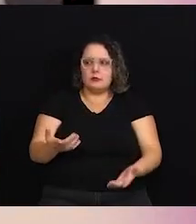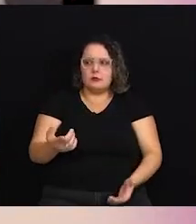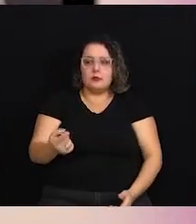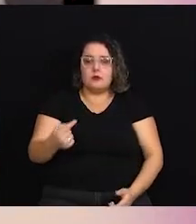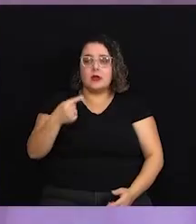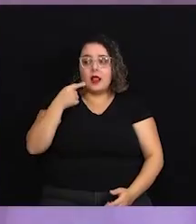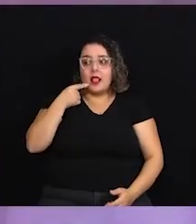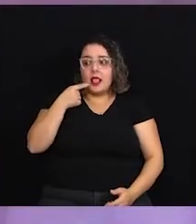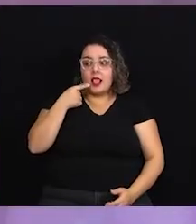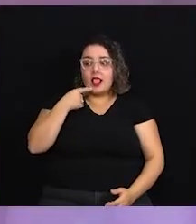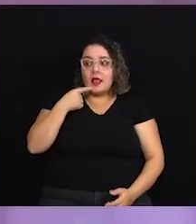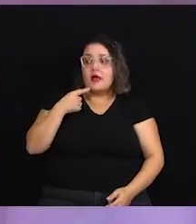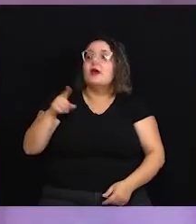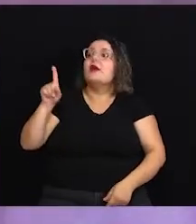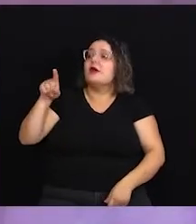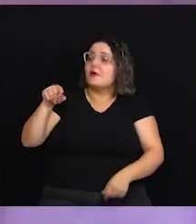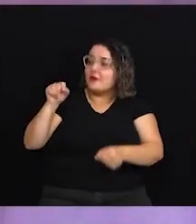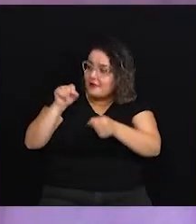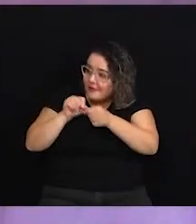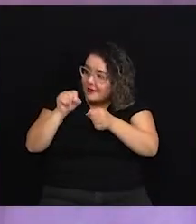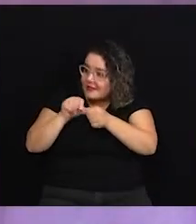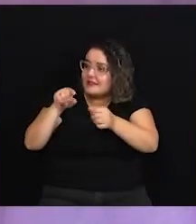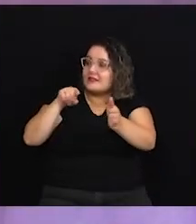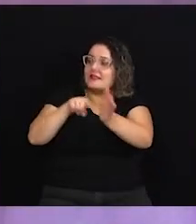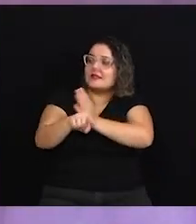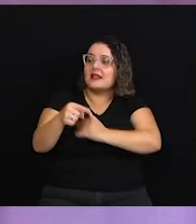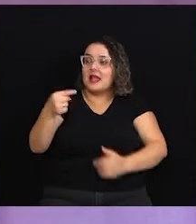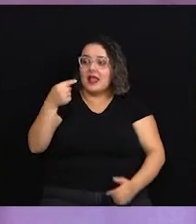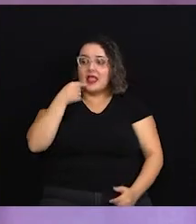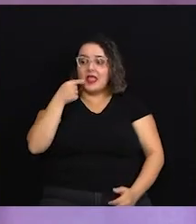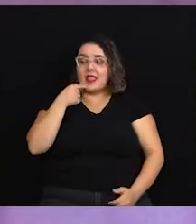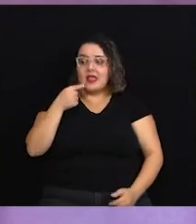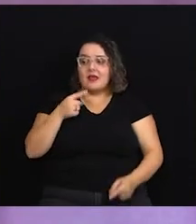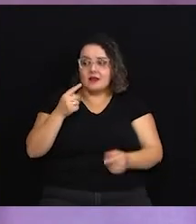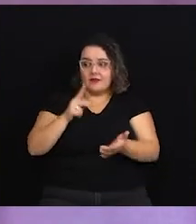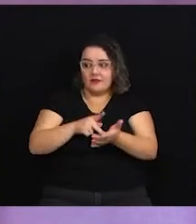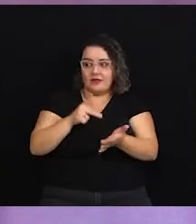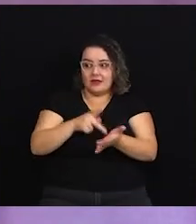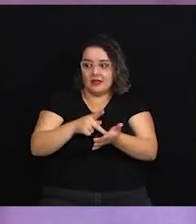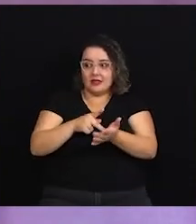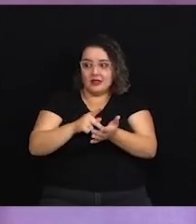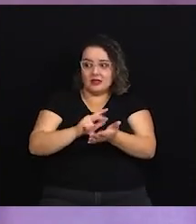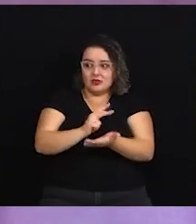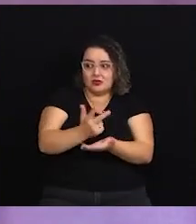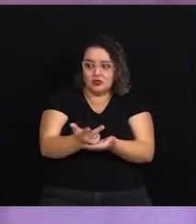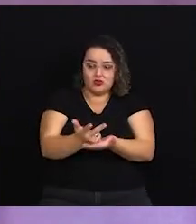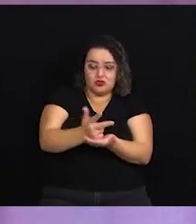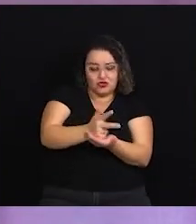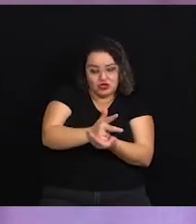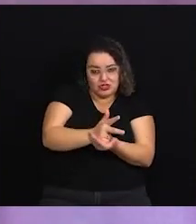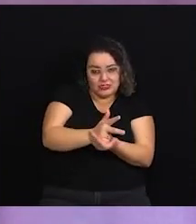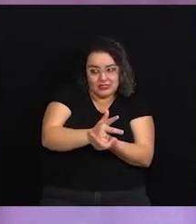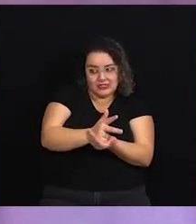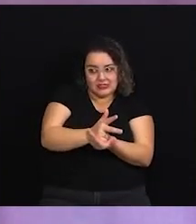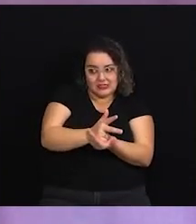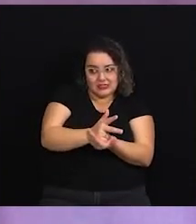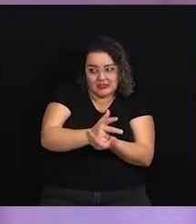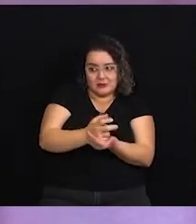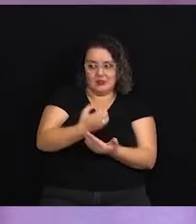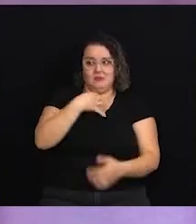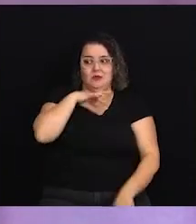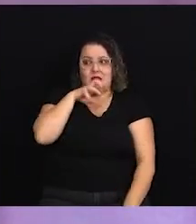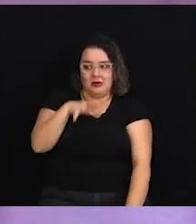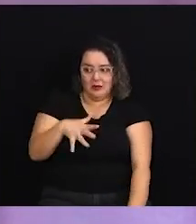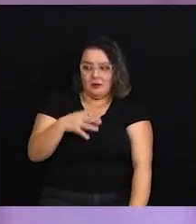história da língua eu ia fazer essa pergunta agora a língua e é verdade que tem que vir a pessoa de lá do doutor para ela não